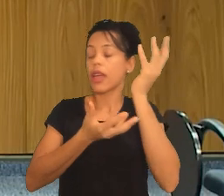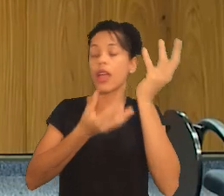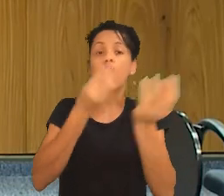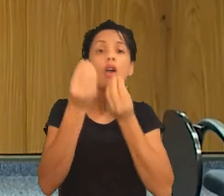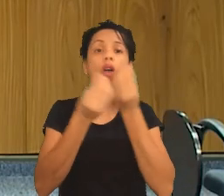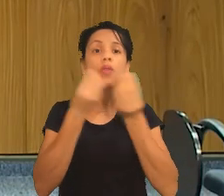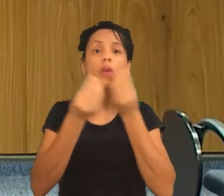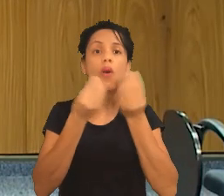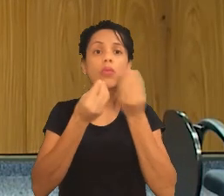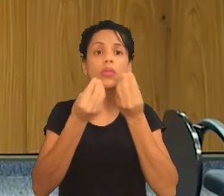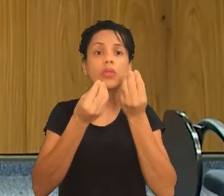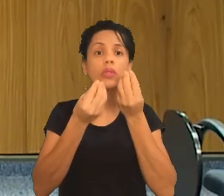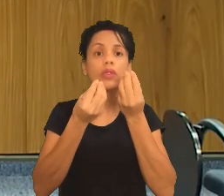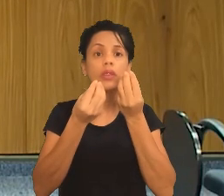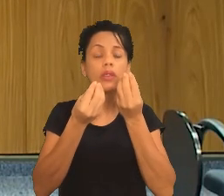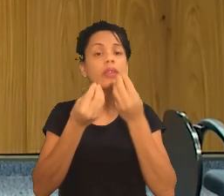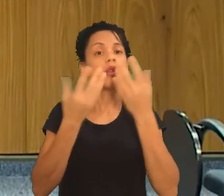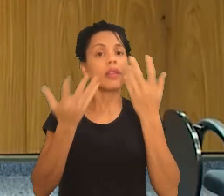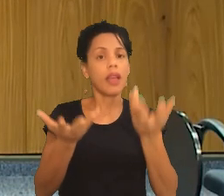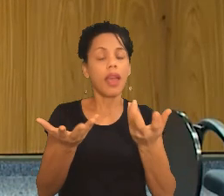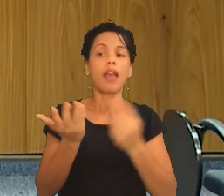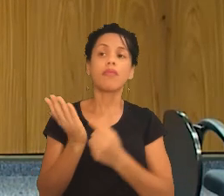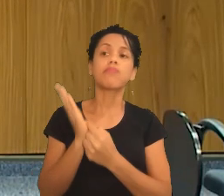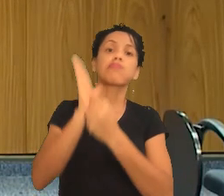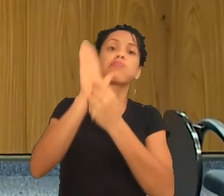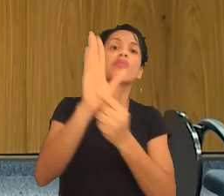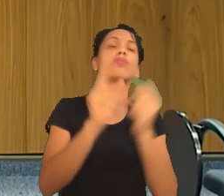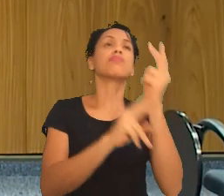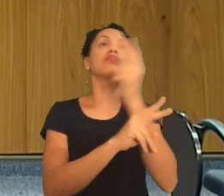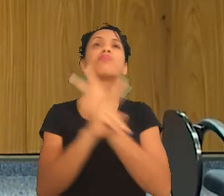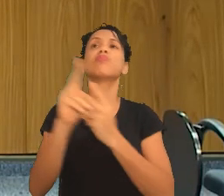vento para mostrar para os irmãos, né? É como